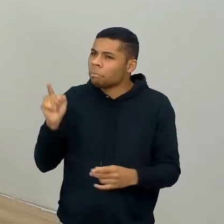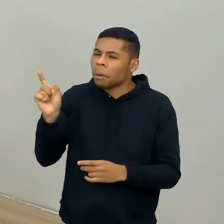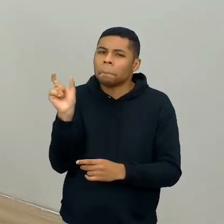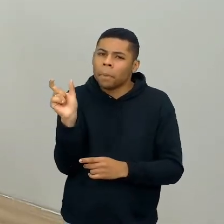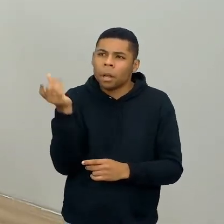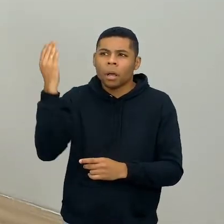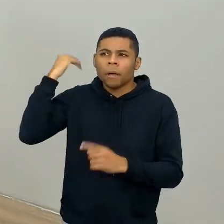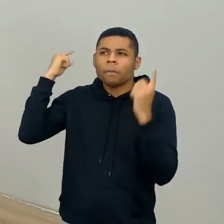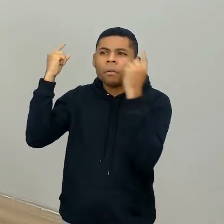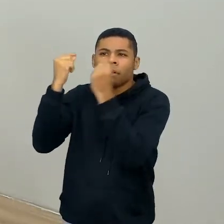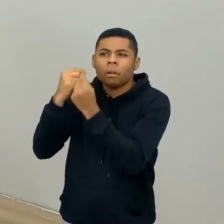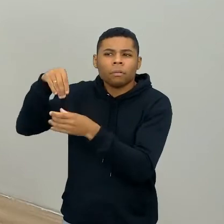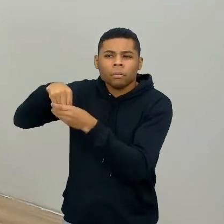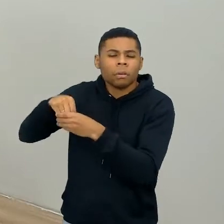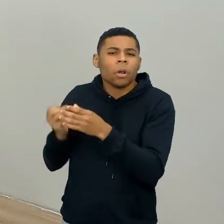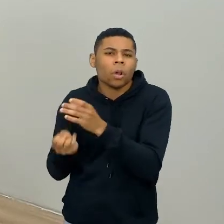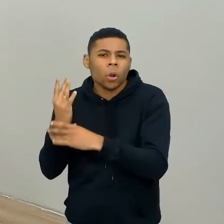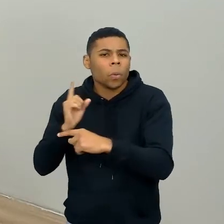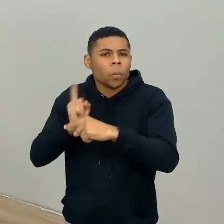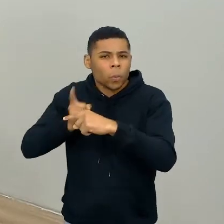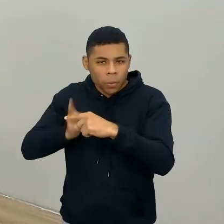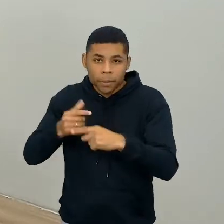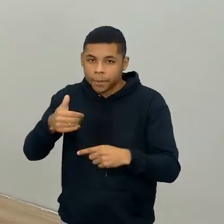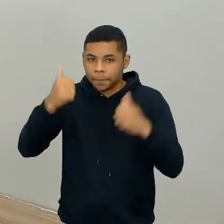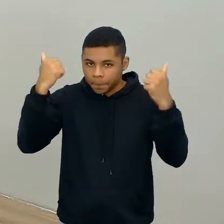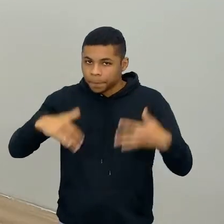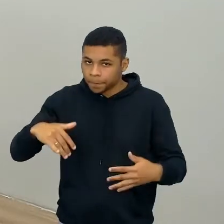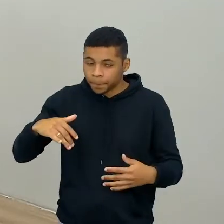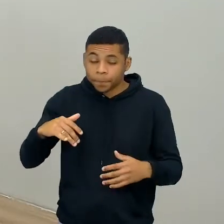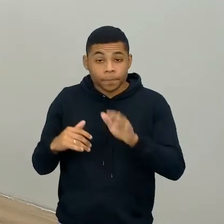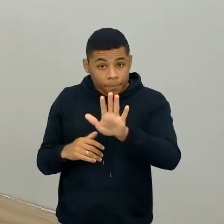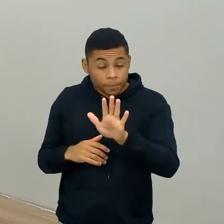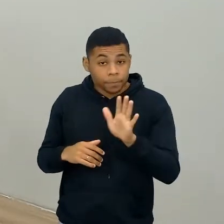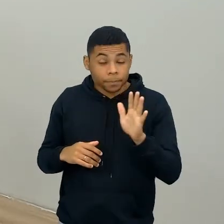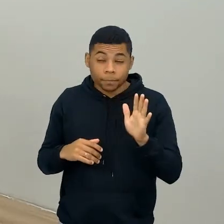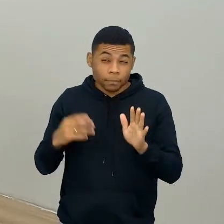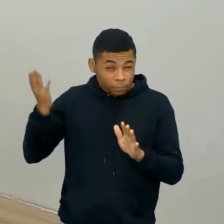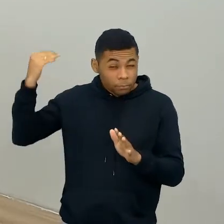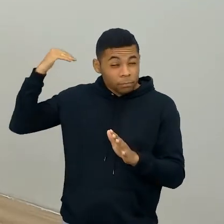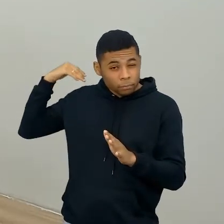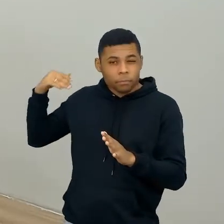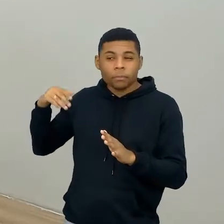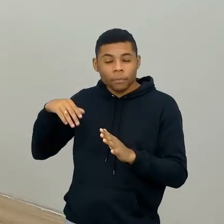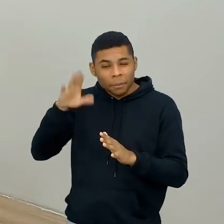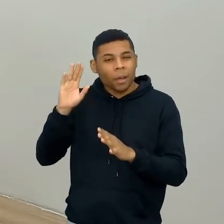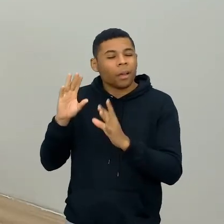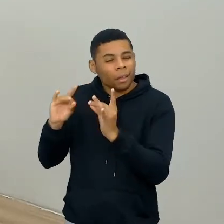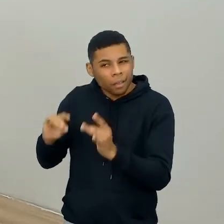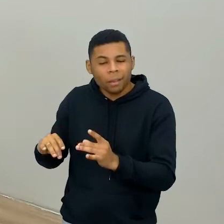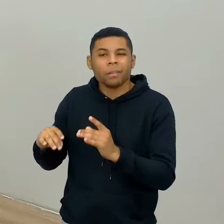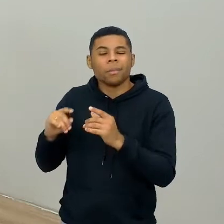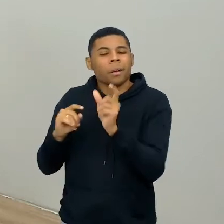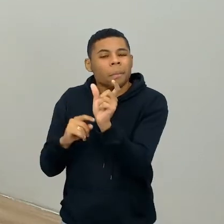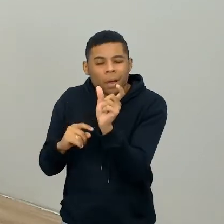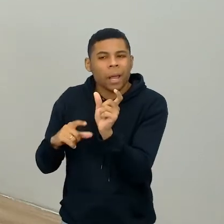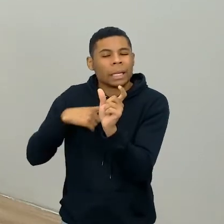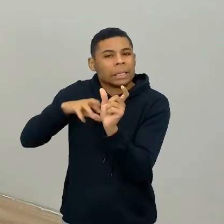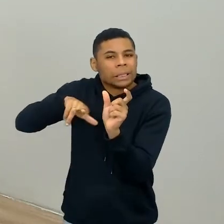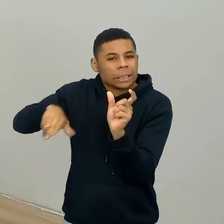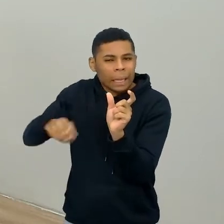profundidade. Lá foram criadas as primeiras noções um pouco mais amplas de